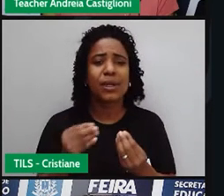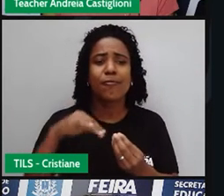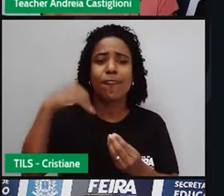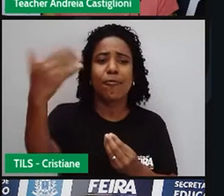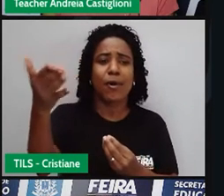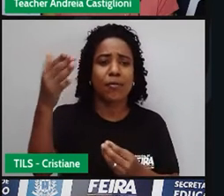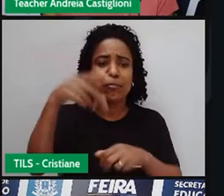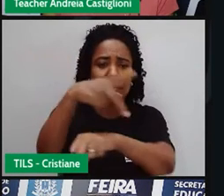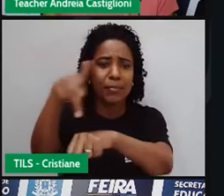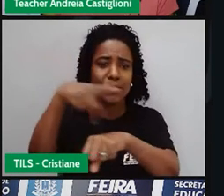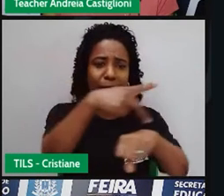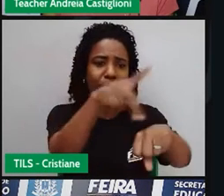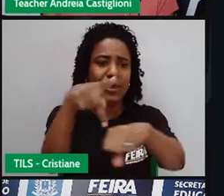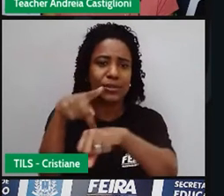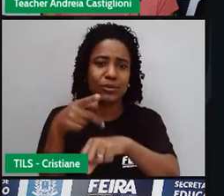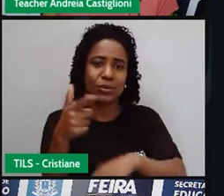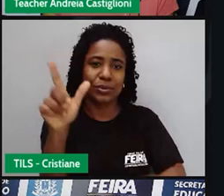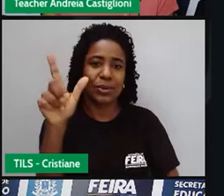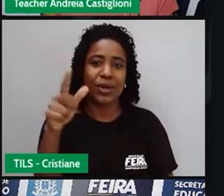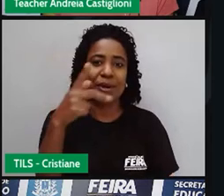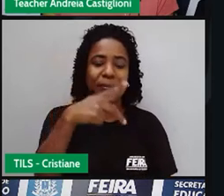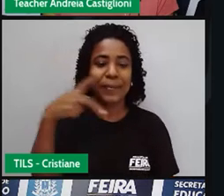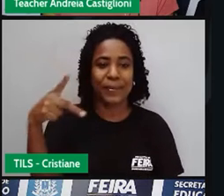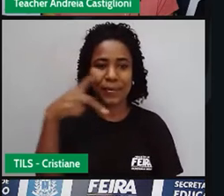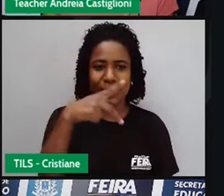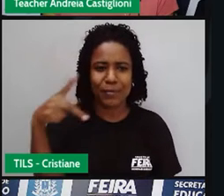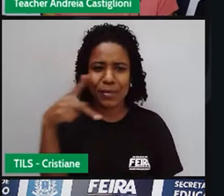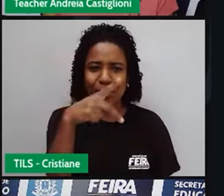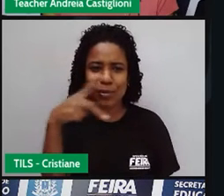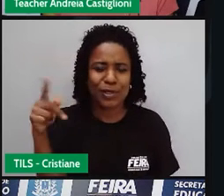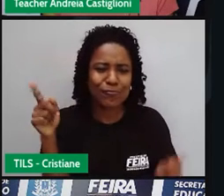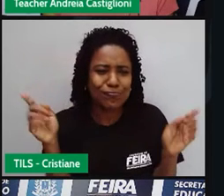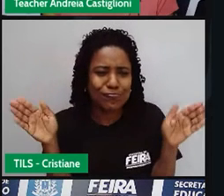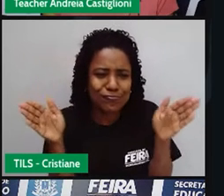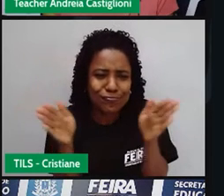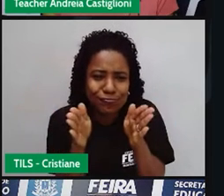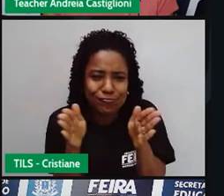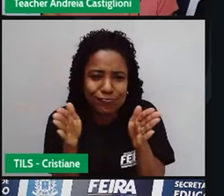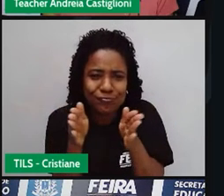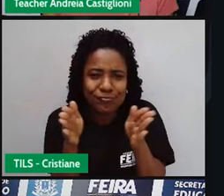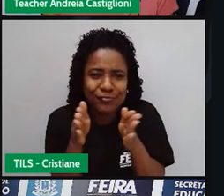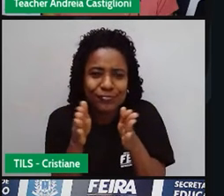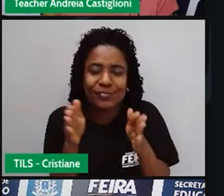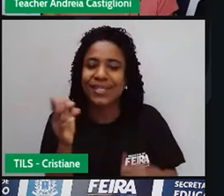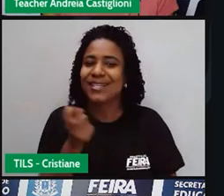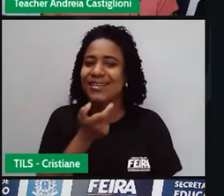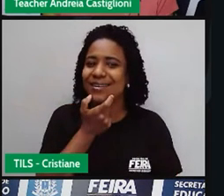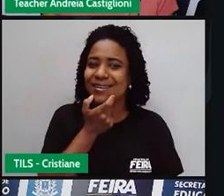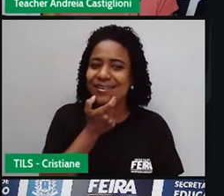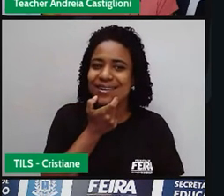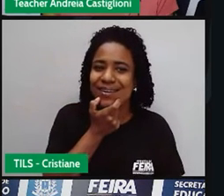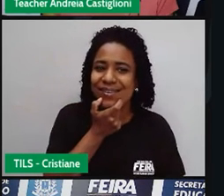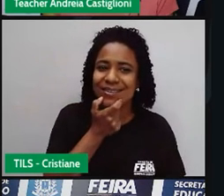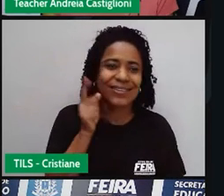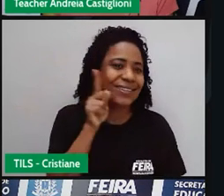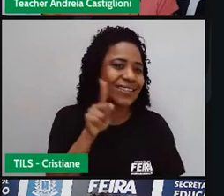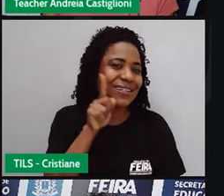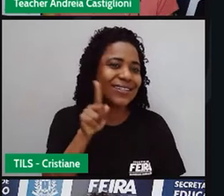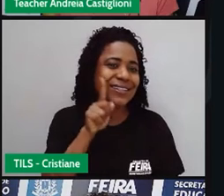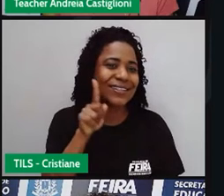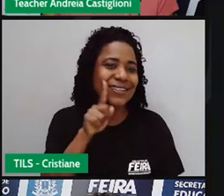fora do Brasil o de ter que tirar Andreia que é o pênis pequeno aqui no Brasil como é nos Estados Unidos na Europa e no